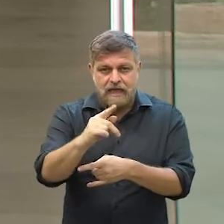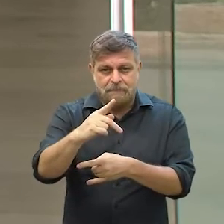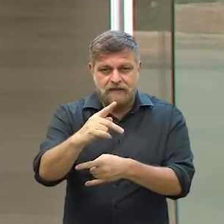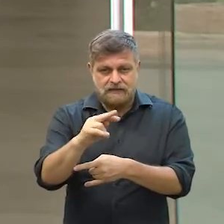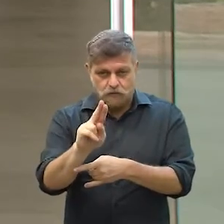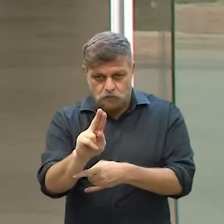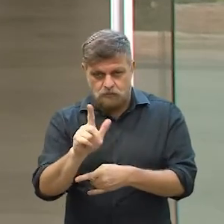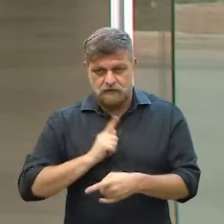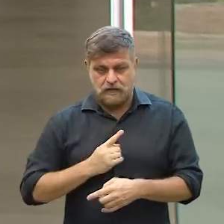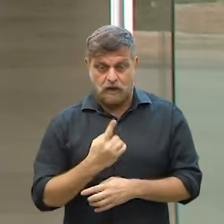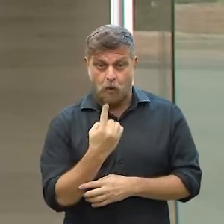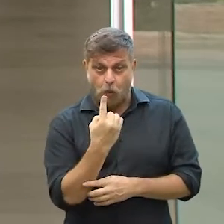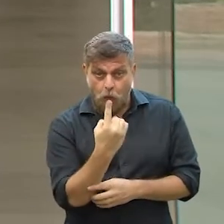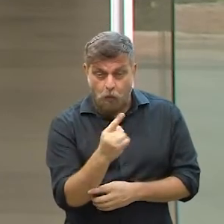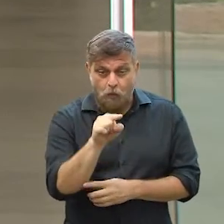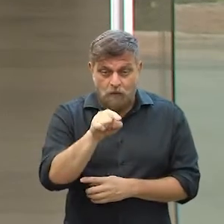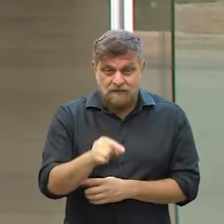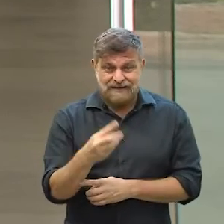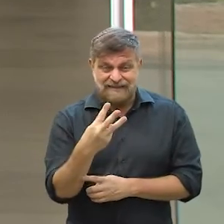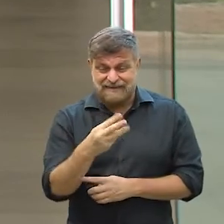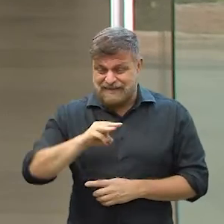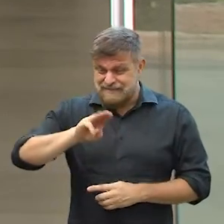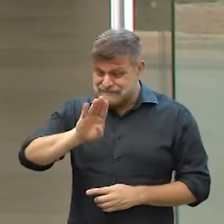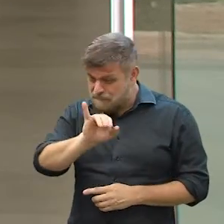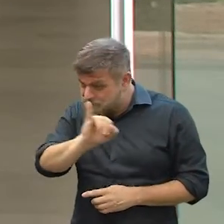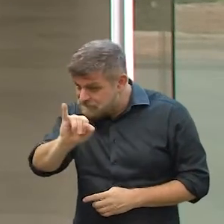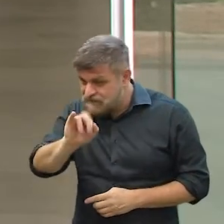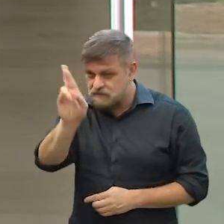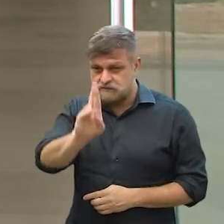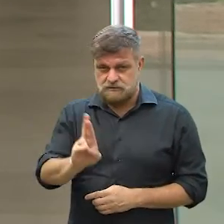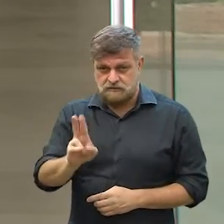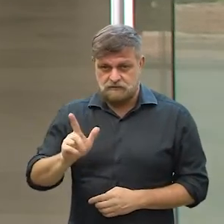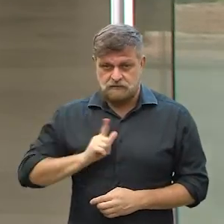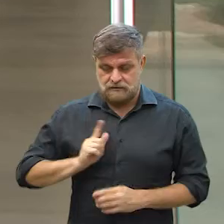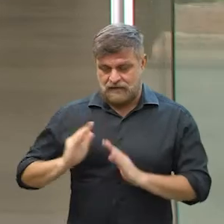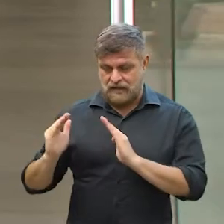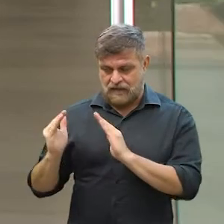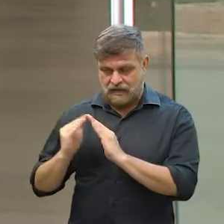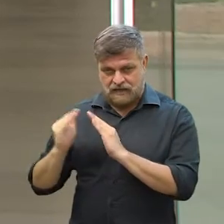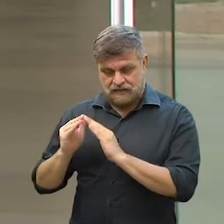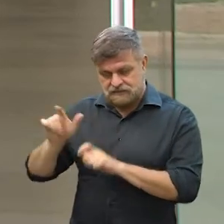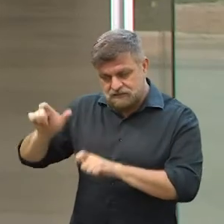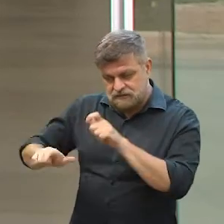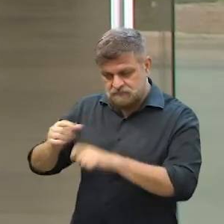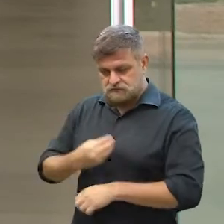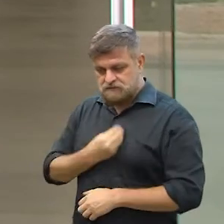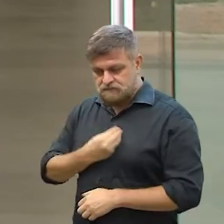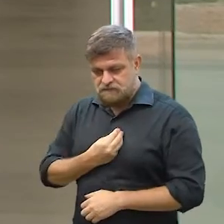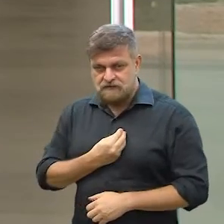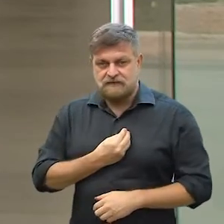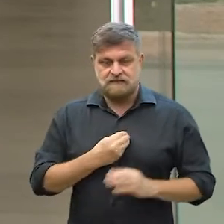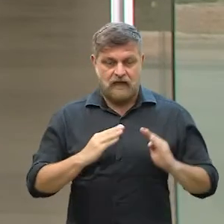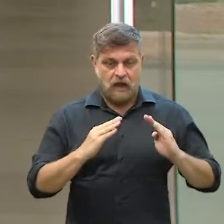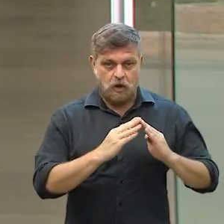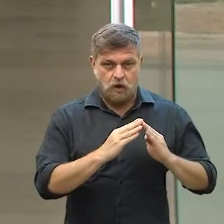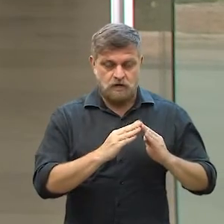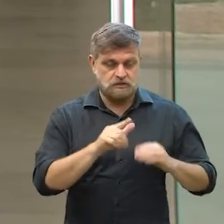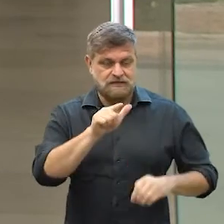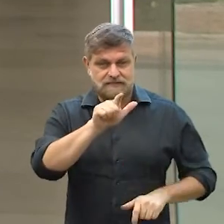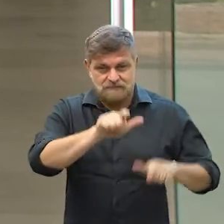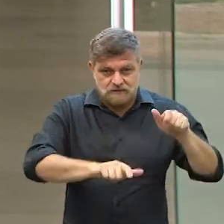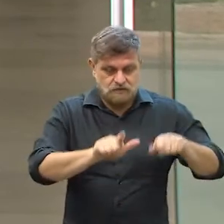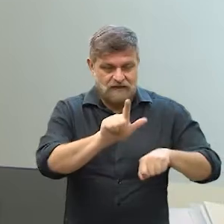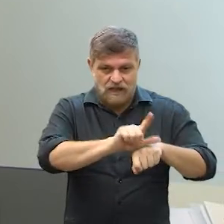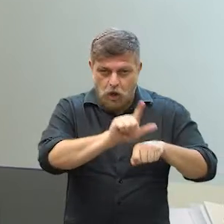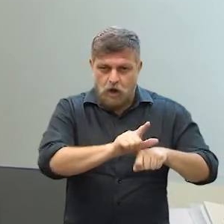que totalizam 1,3 bilhão de reais o imposto abrange Imóveis residenciais e não